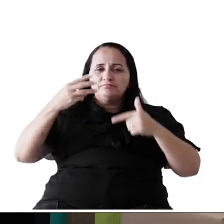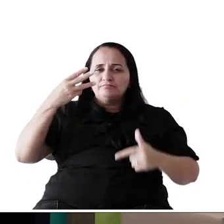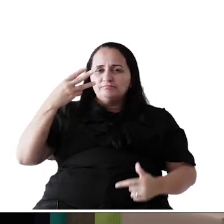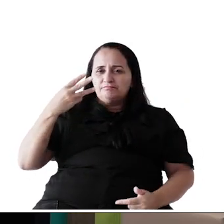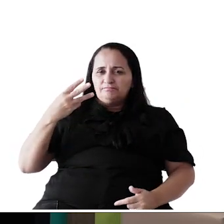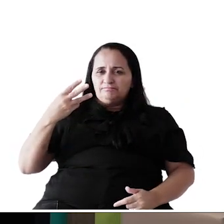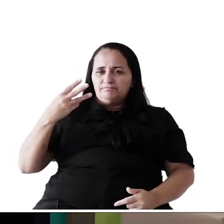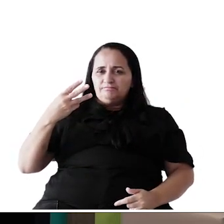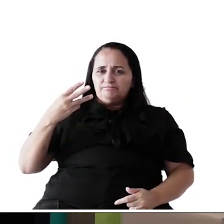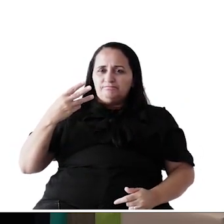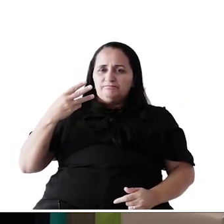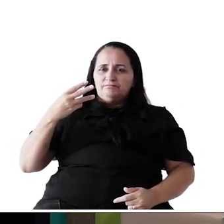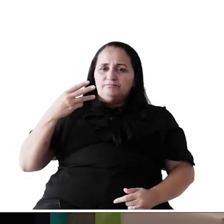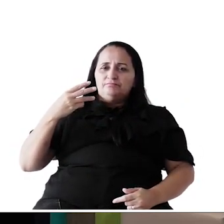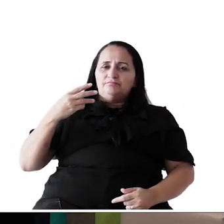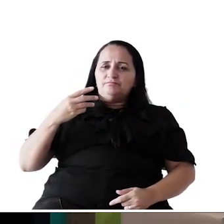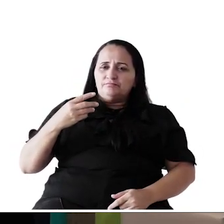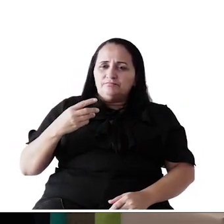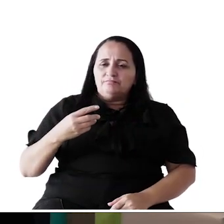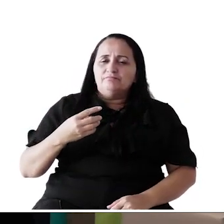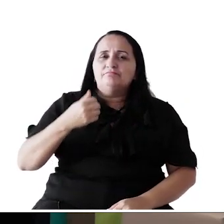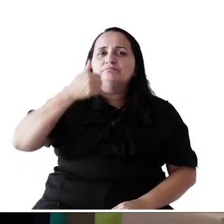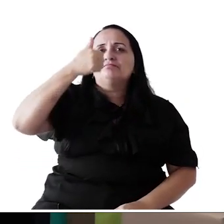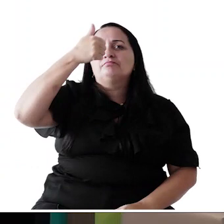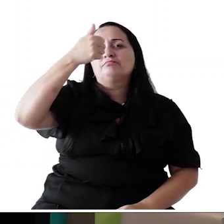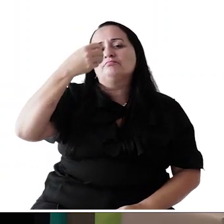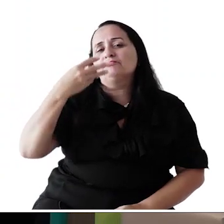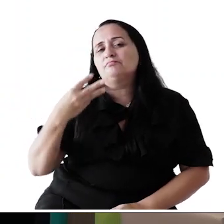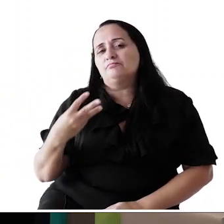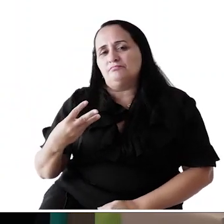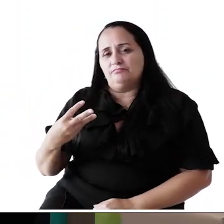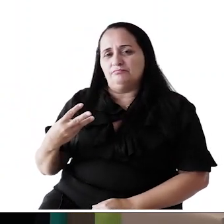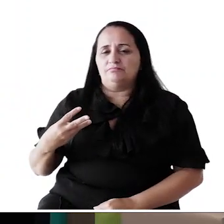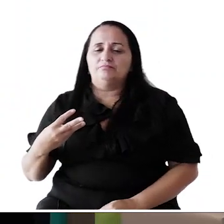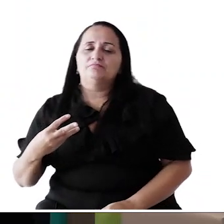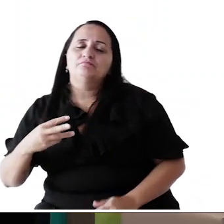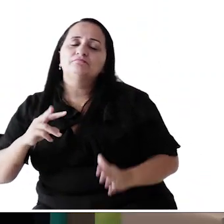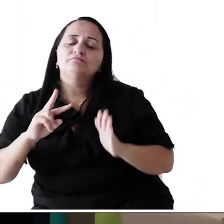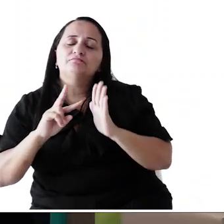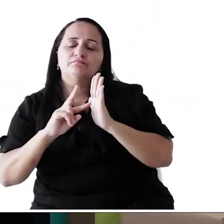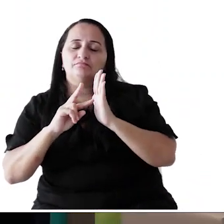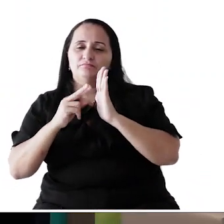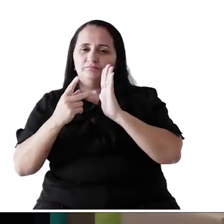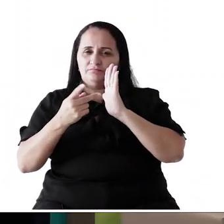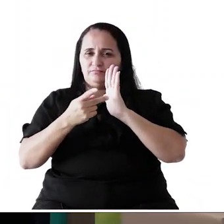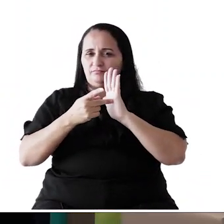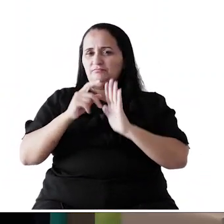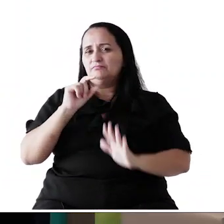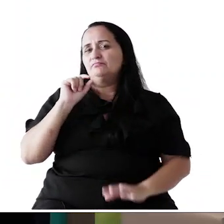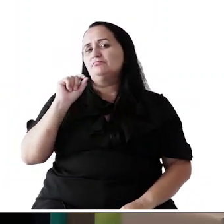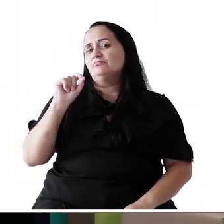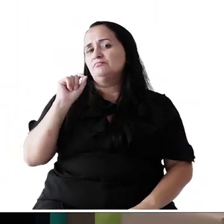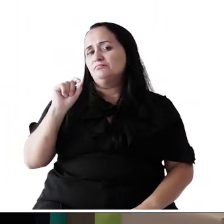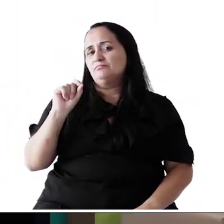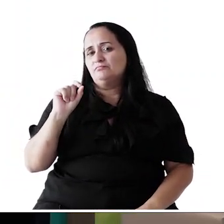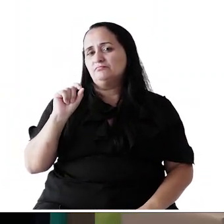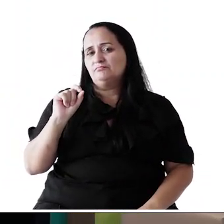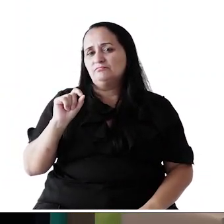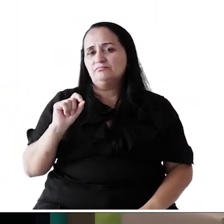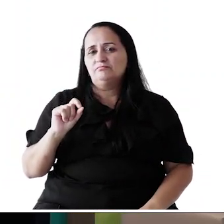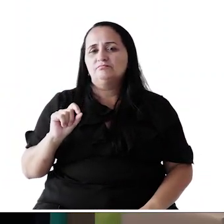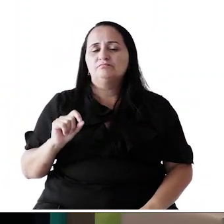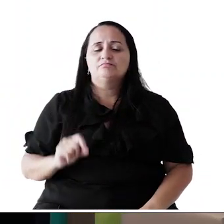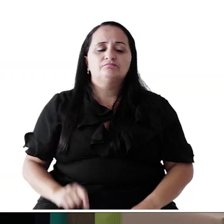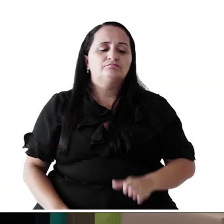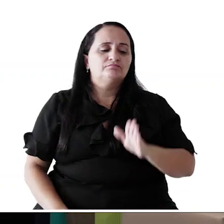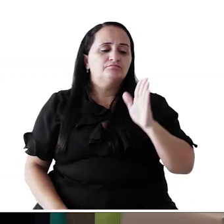disso, Pro? Porque ele disse 1/3. Significa que 3 partes é o nosso todo.